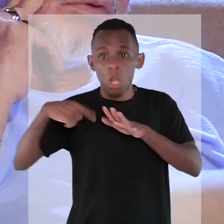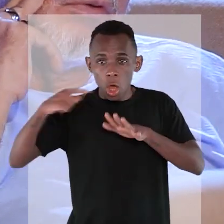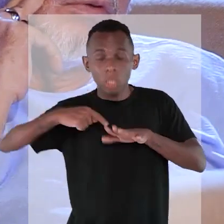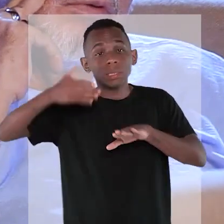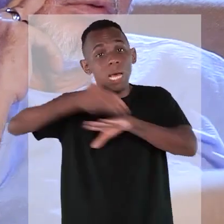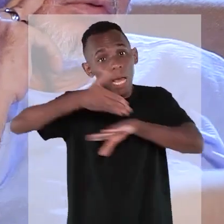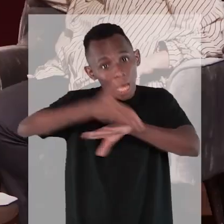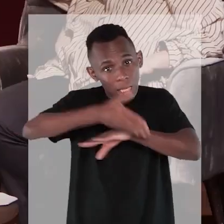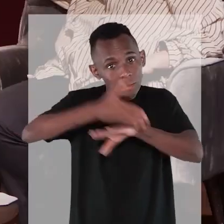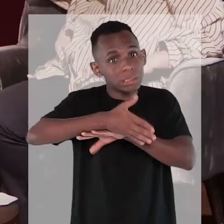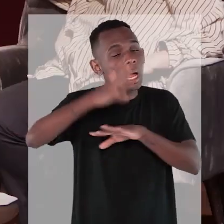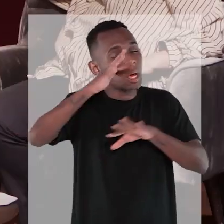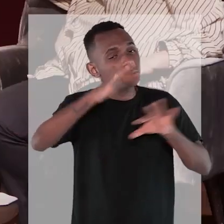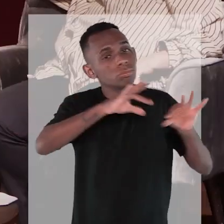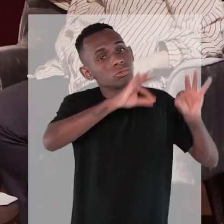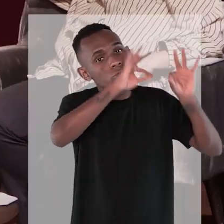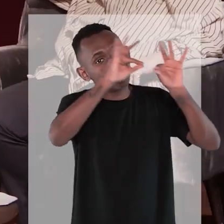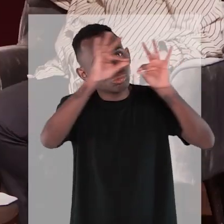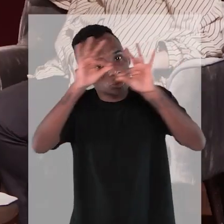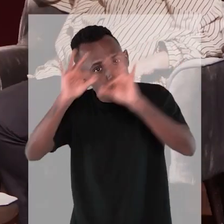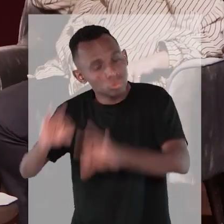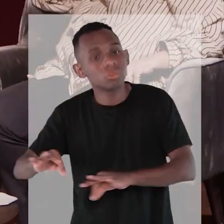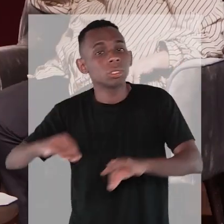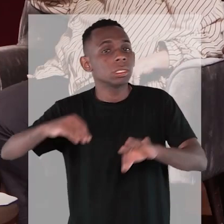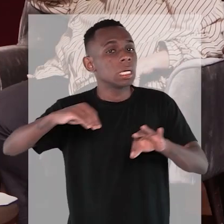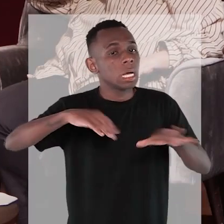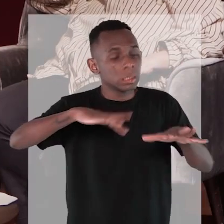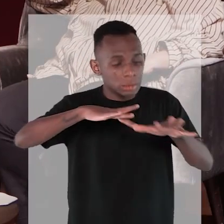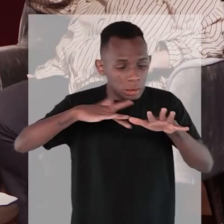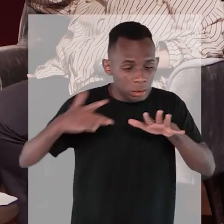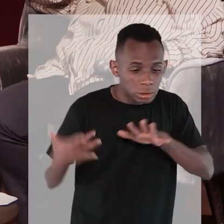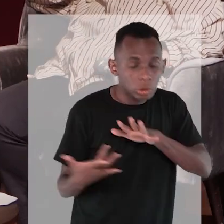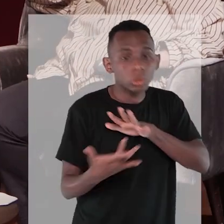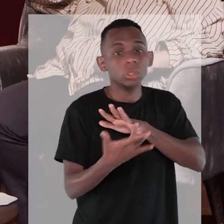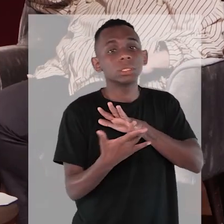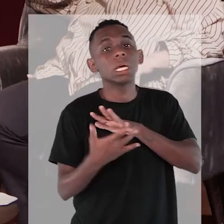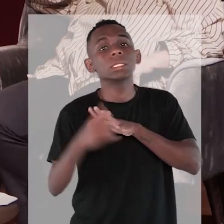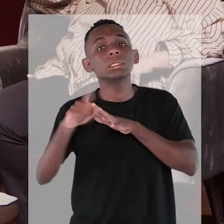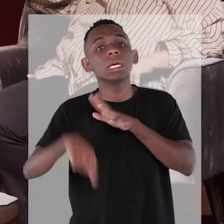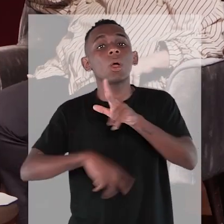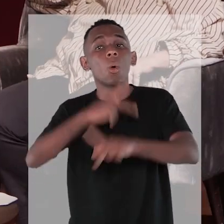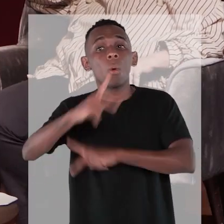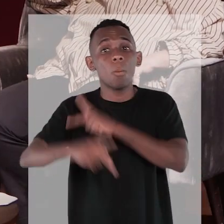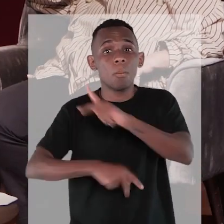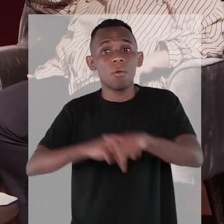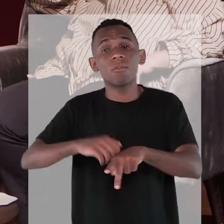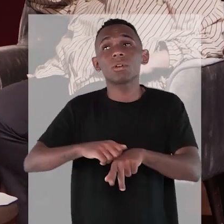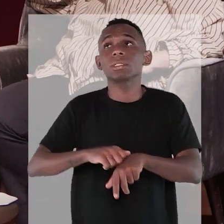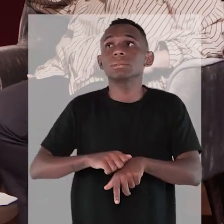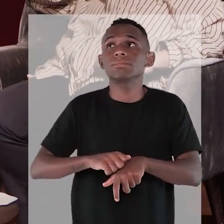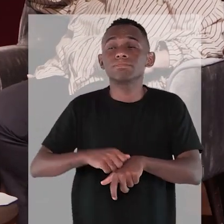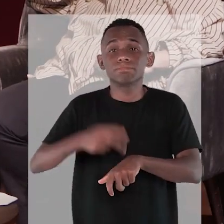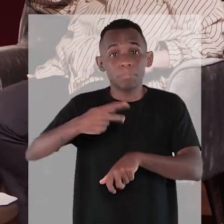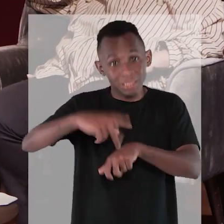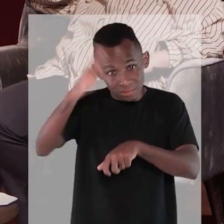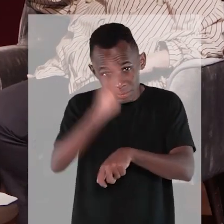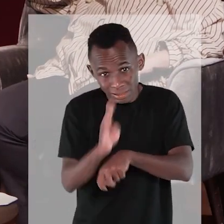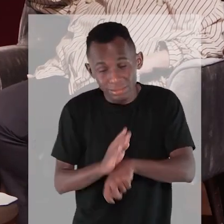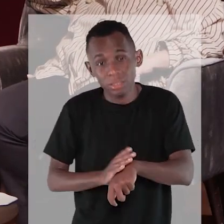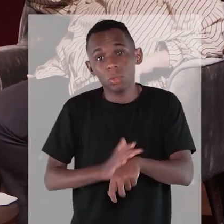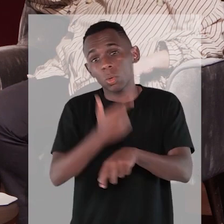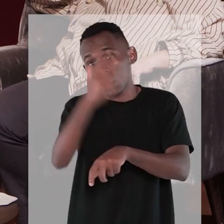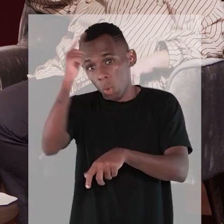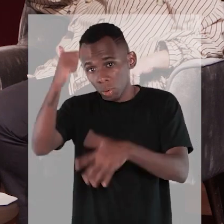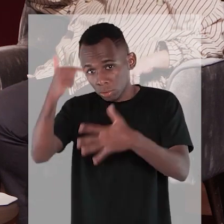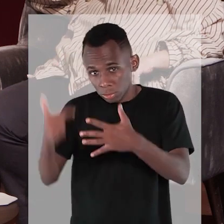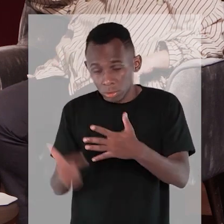sociais, o brasileiro, o indiano, o indonésio, são algumas das populações que mais tempo passam, mais horas dedicam